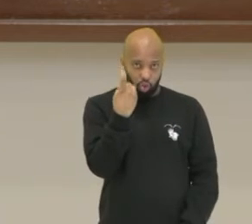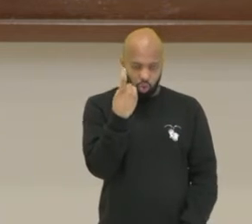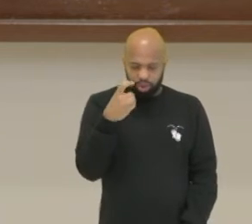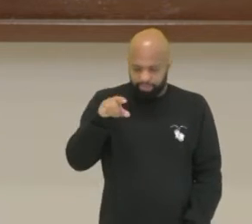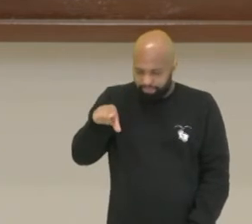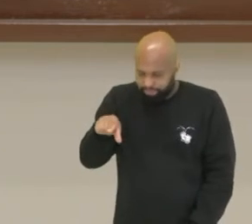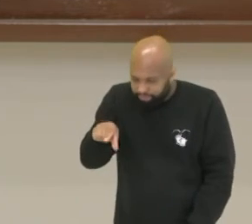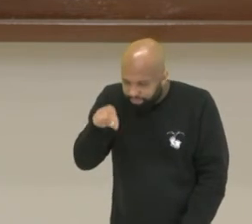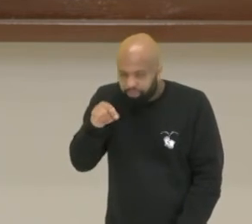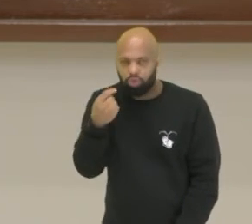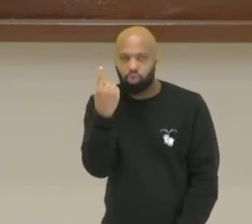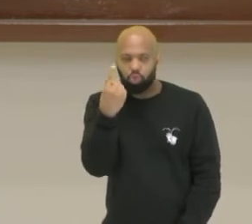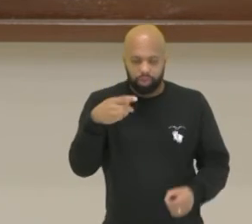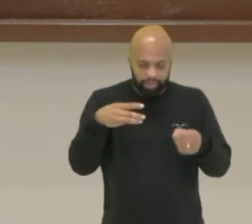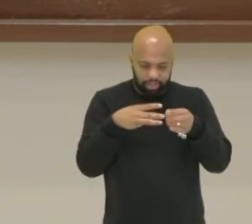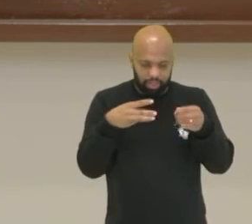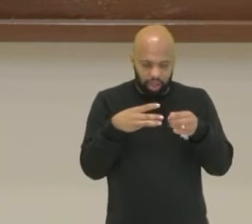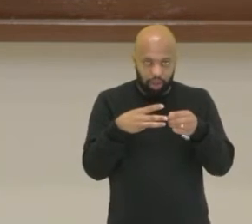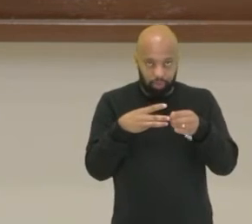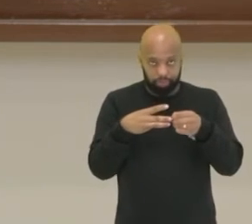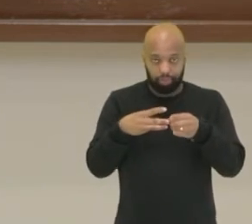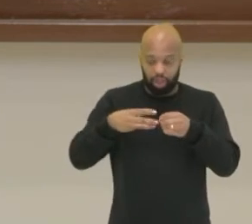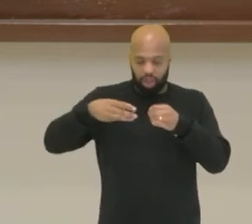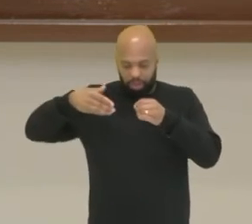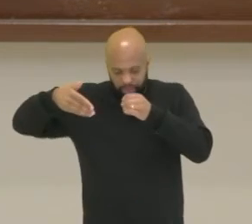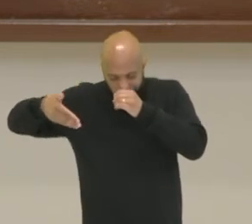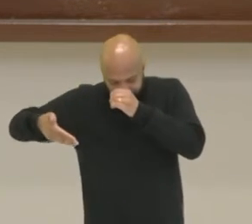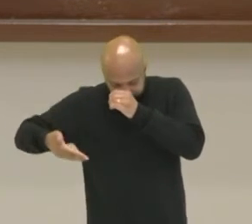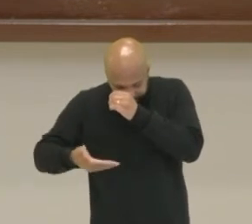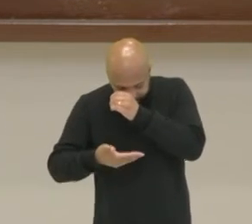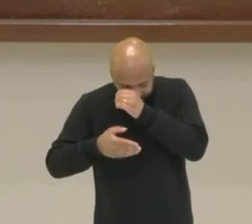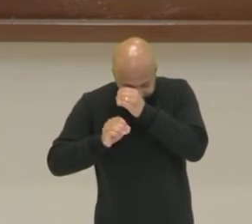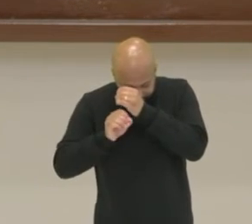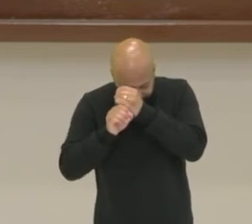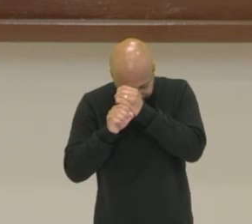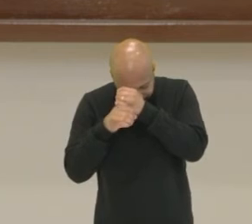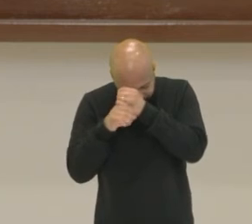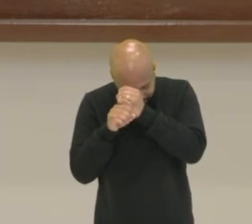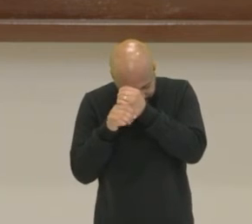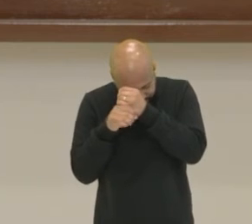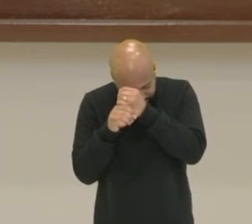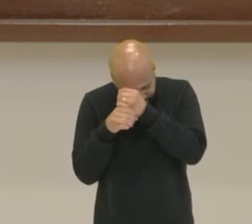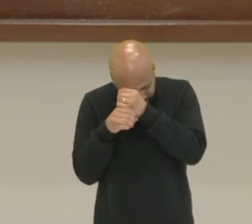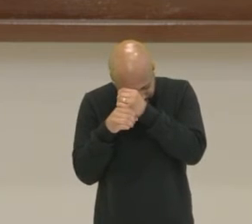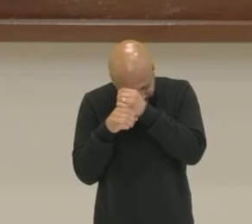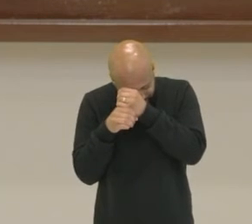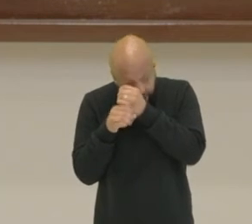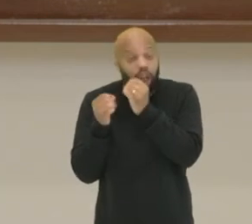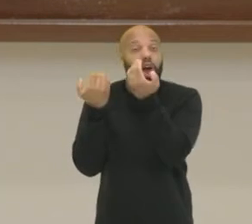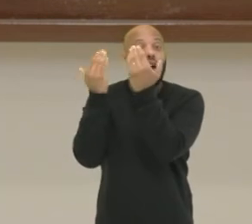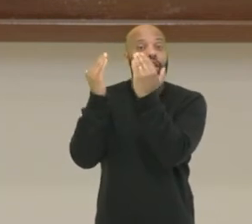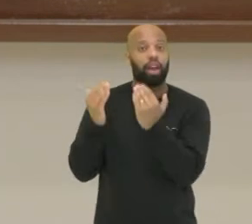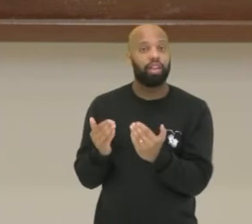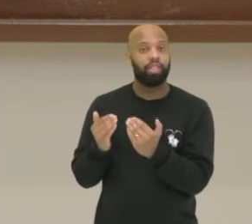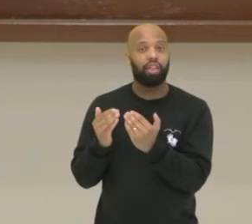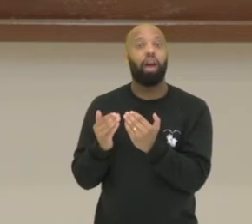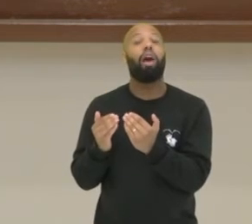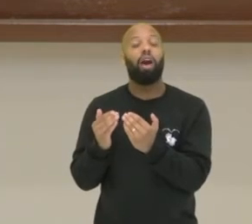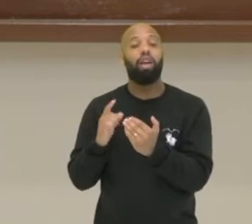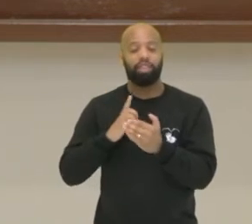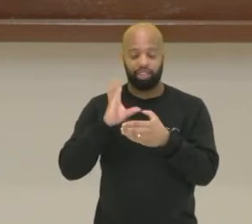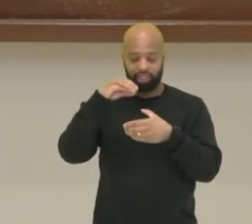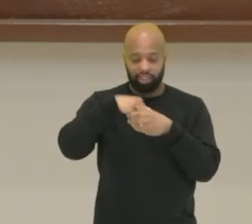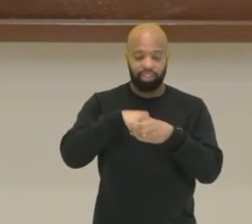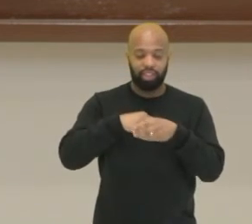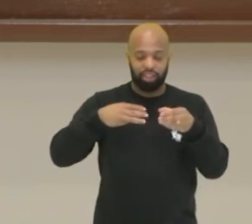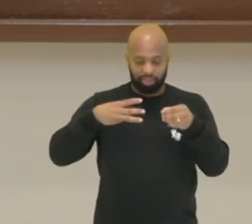minúscula célulazinha, colocamos no microscópio e vamos analisar esta célula. Dentro dessa